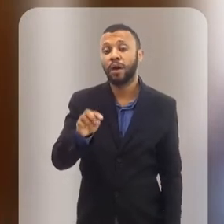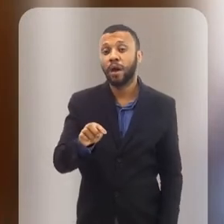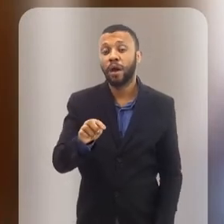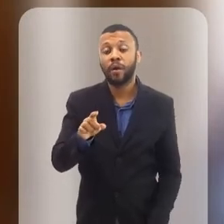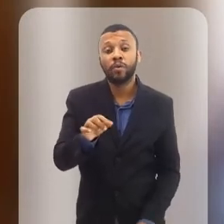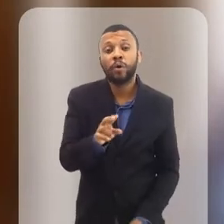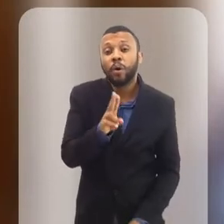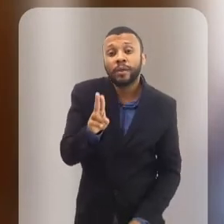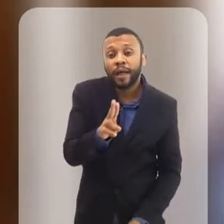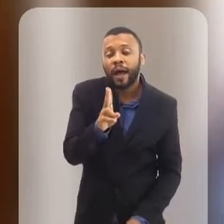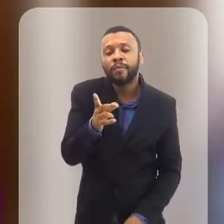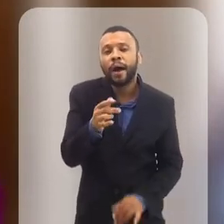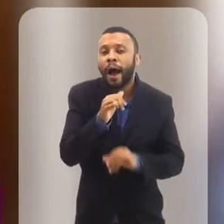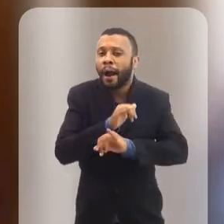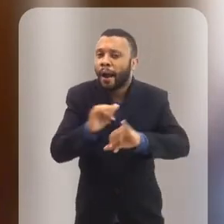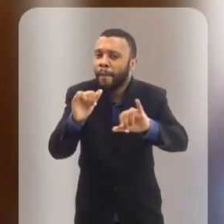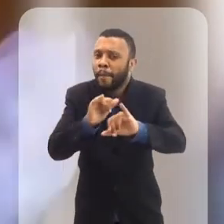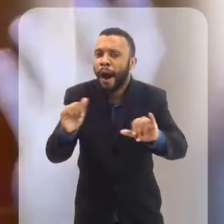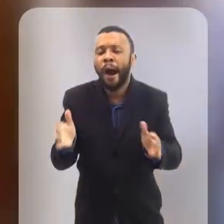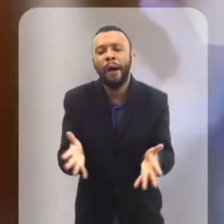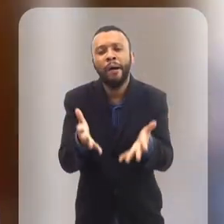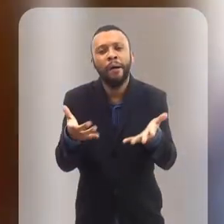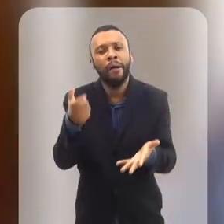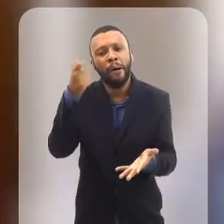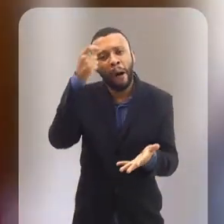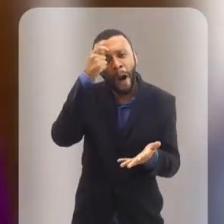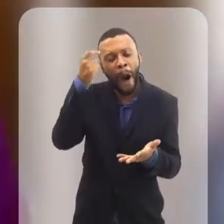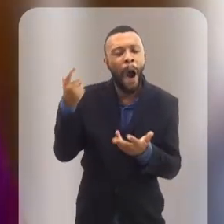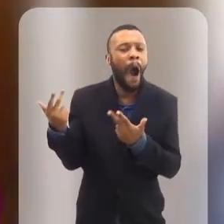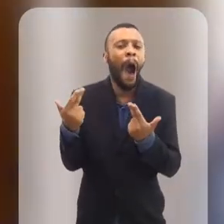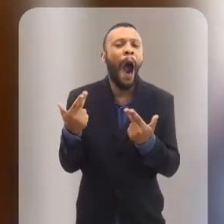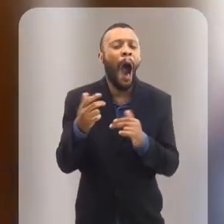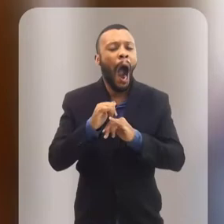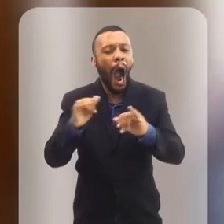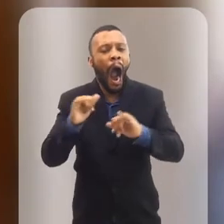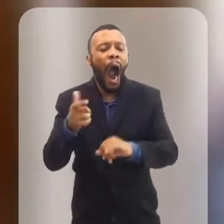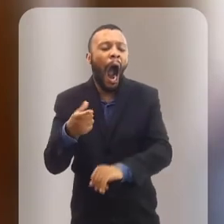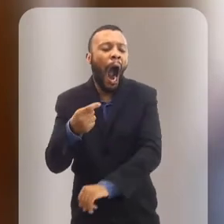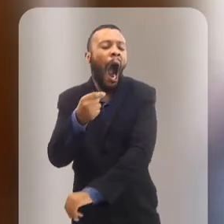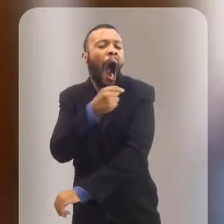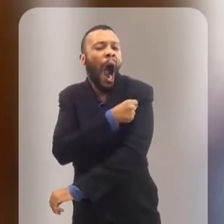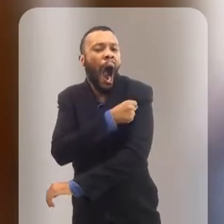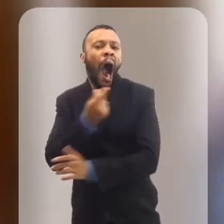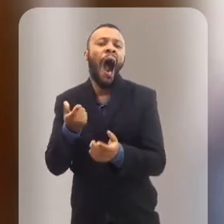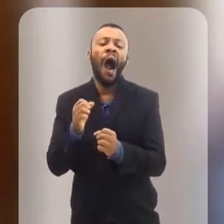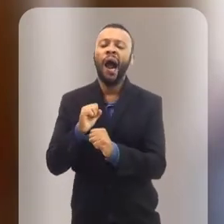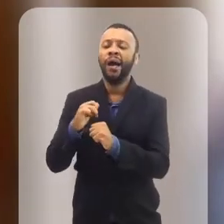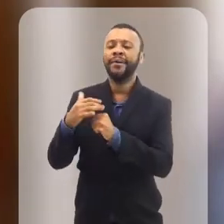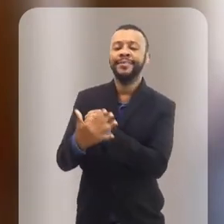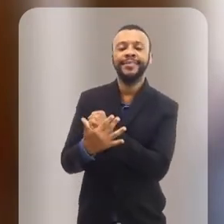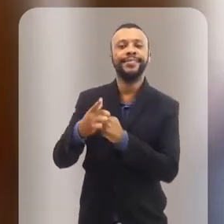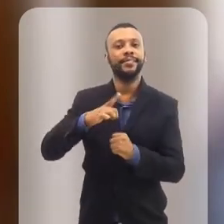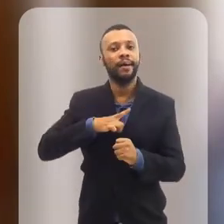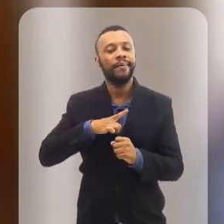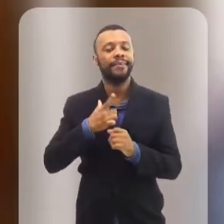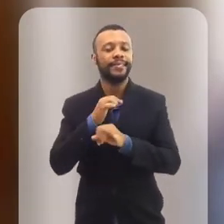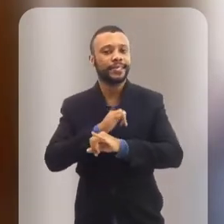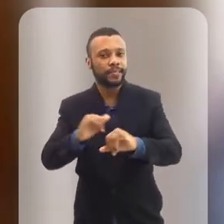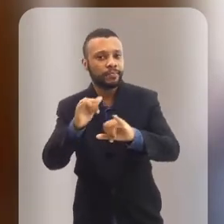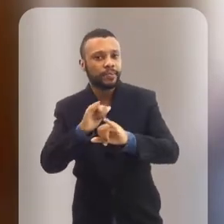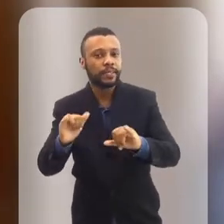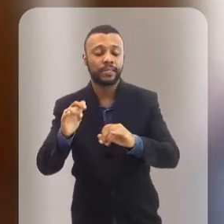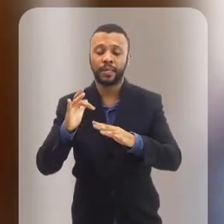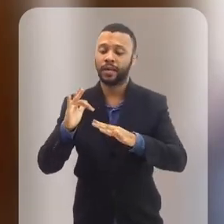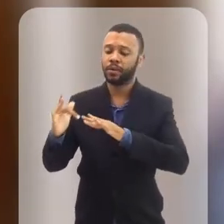para campanhas de conscientização, como pode ter sido o caso da vacinação aqui da Covid, né? Que teve campanhas nas redes sociais,